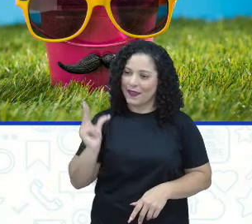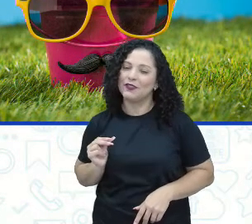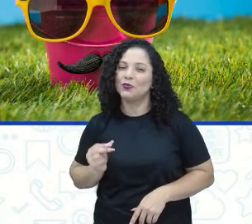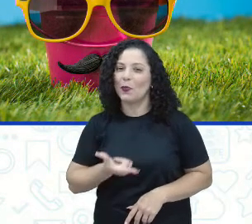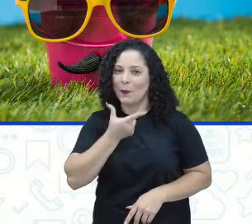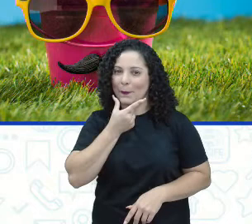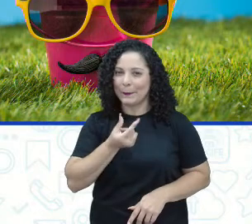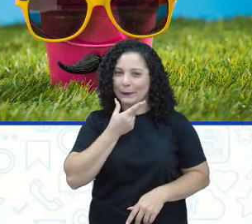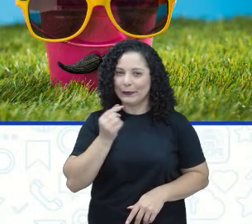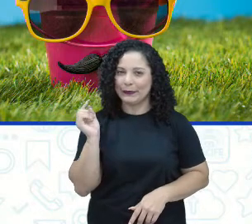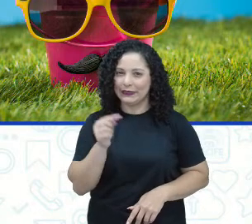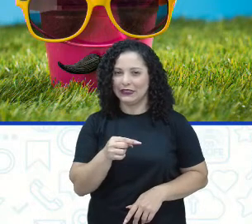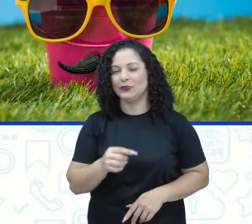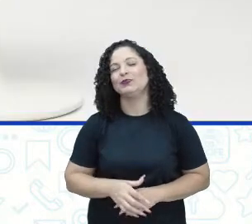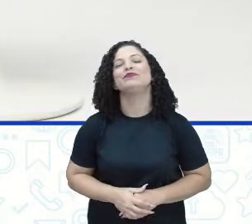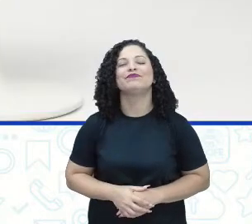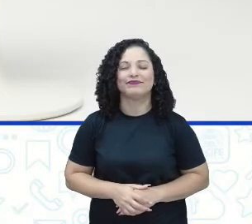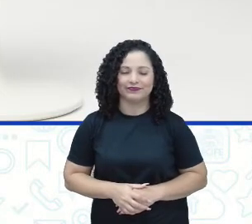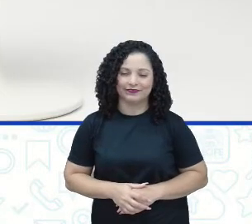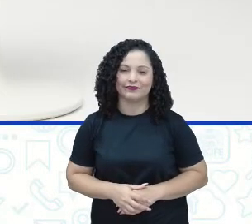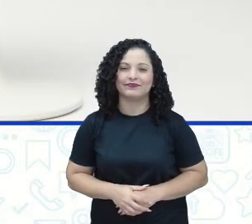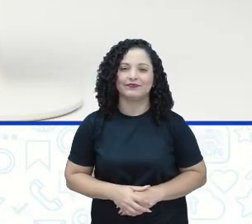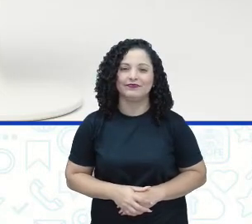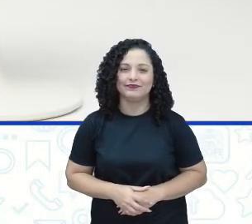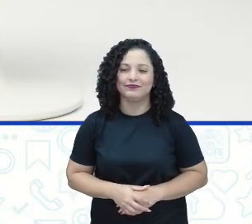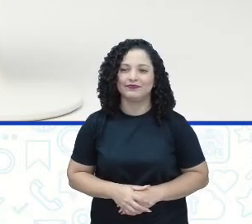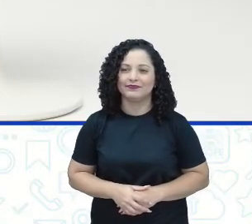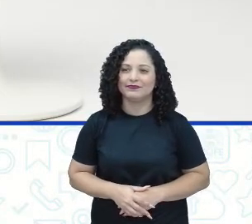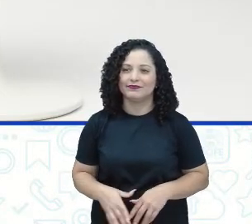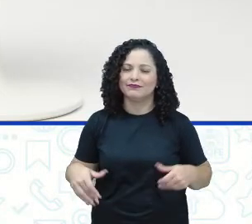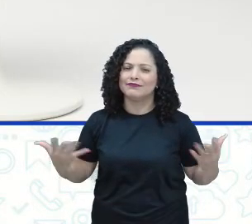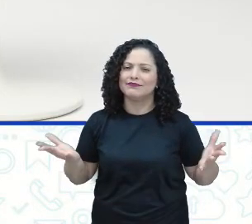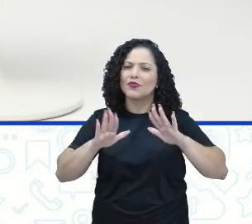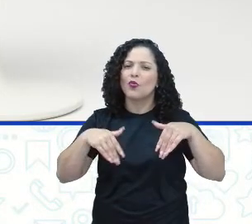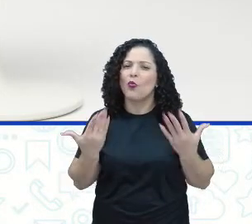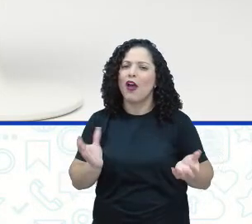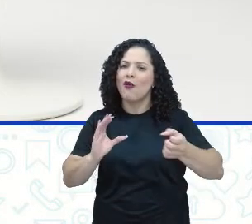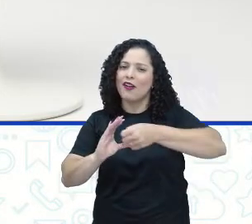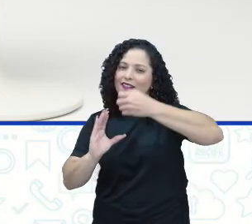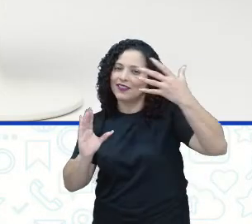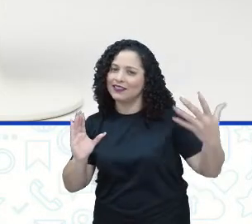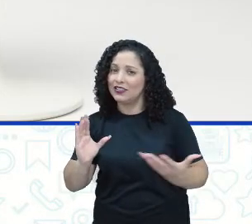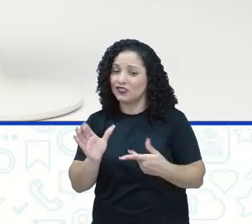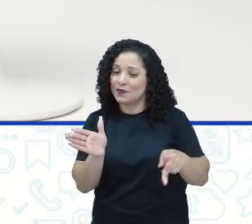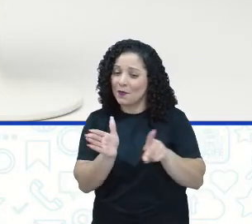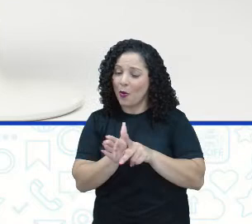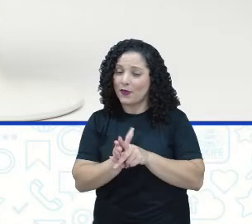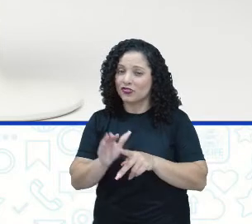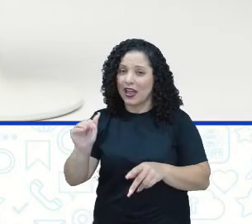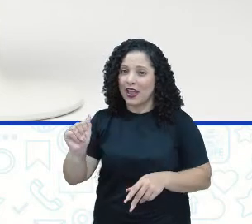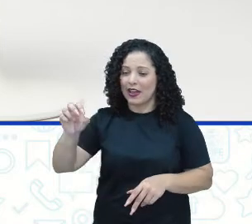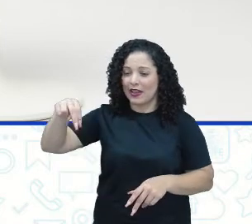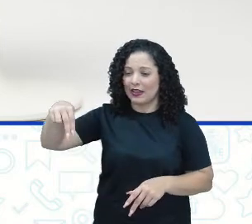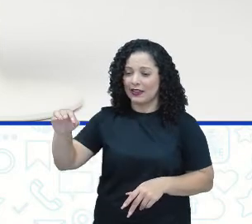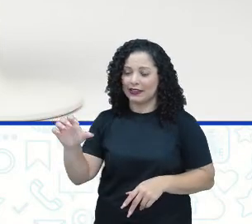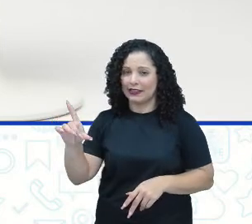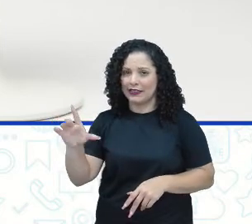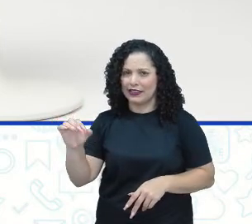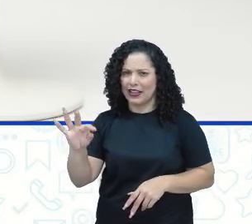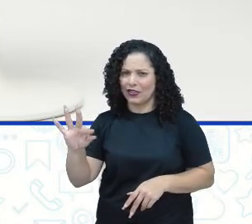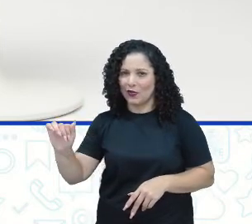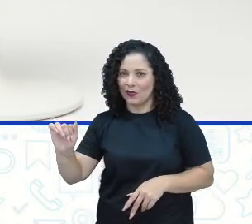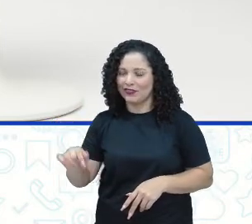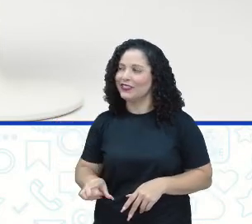Muito, né? bastante, espertíssimo. Ó, e aí, quais seriam as características da anedota? Eu confesso que eu amei muito